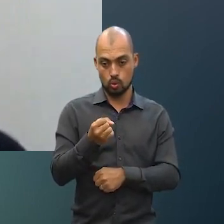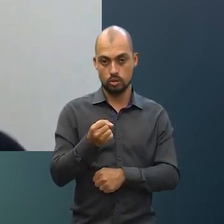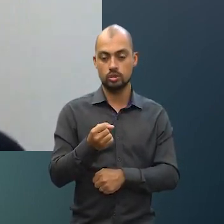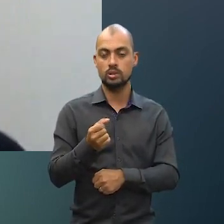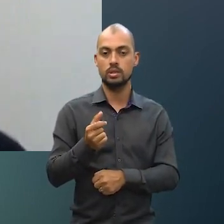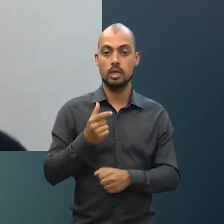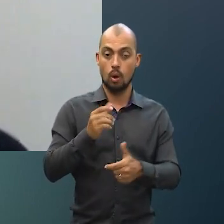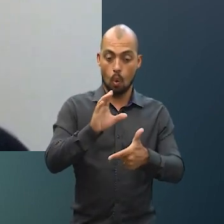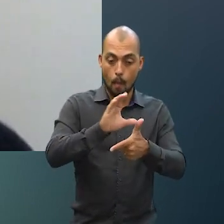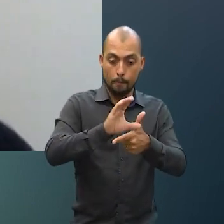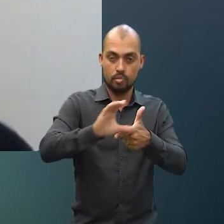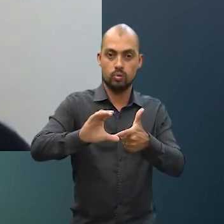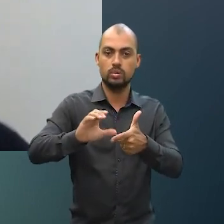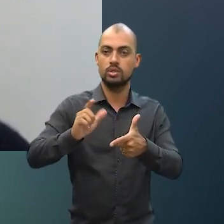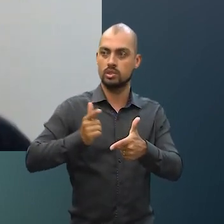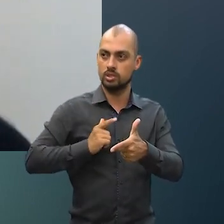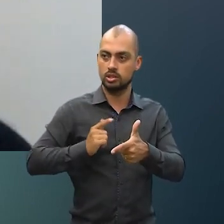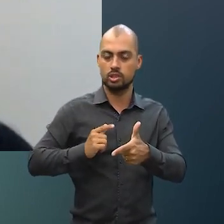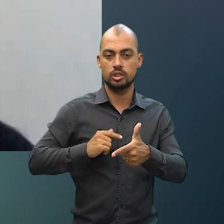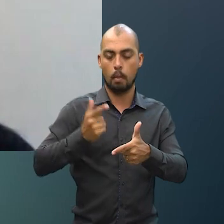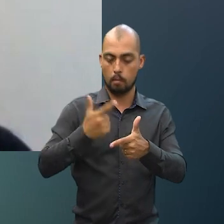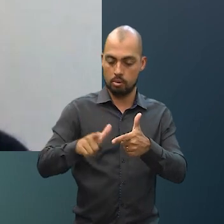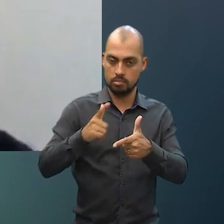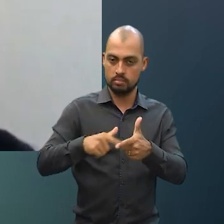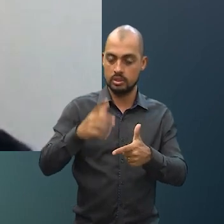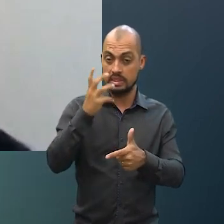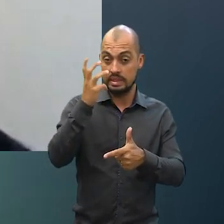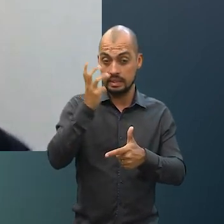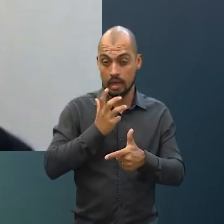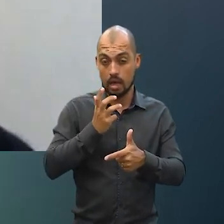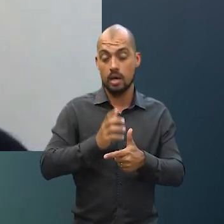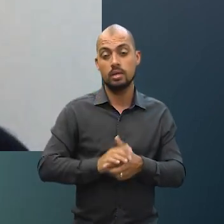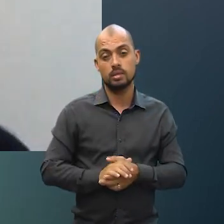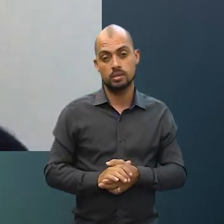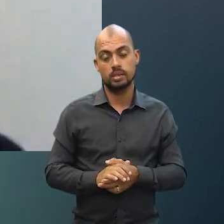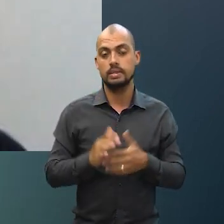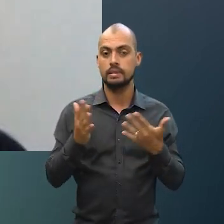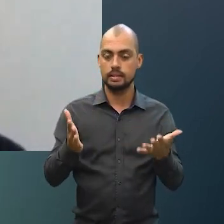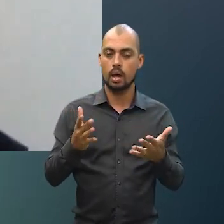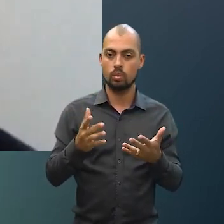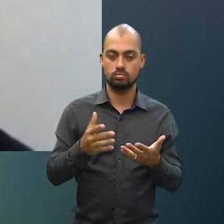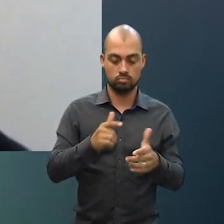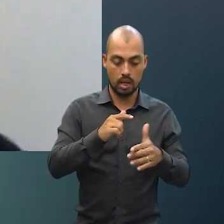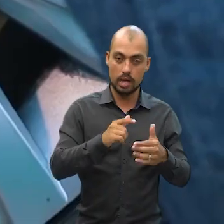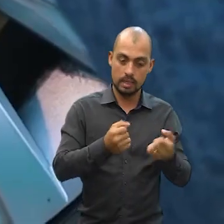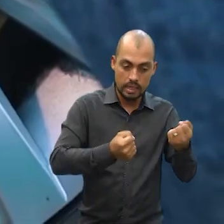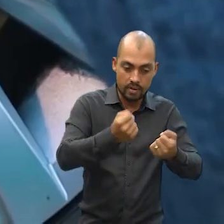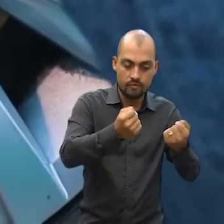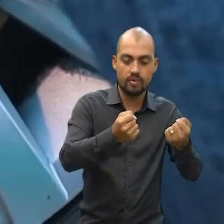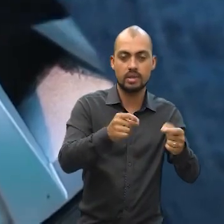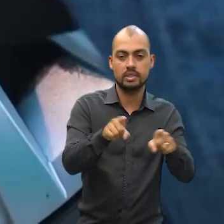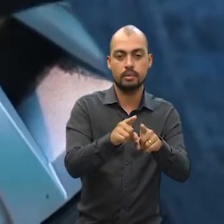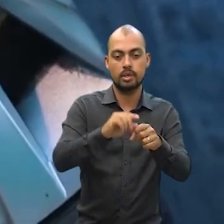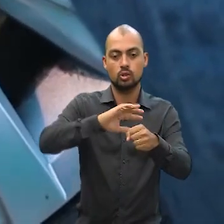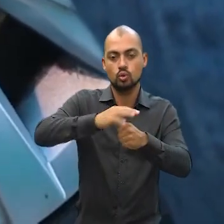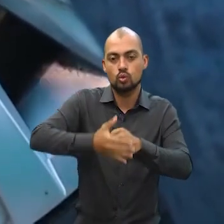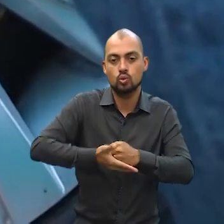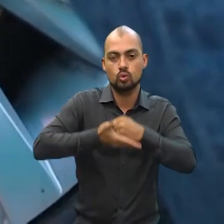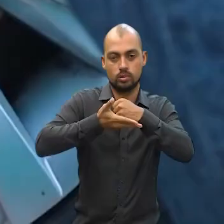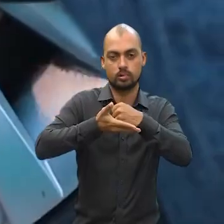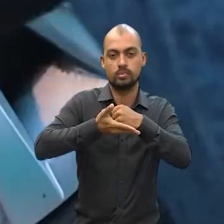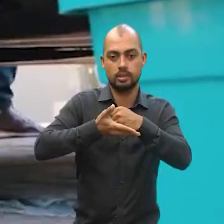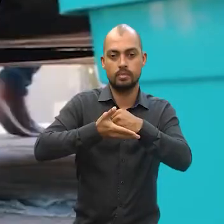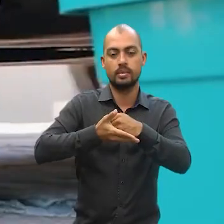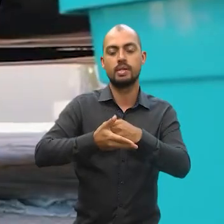sério de crise hídrica, então casou muito bem da lavagem a seco, da sustentabilidade, da